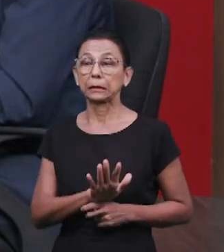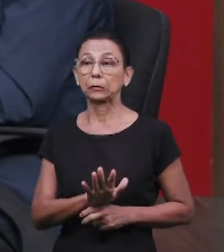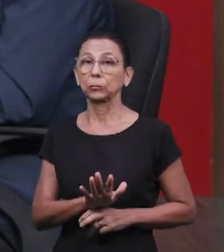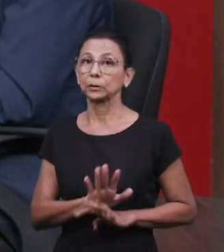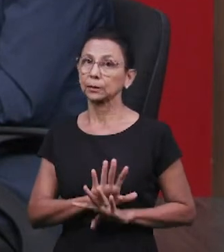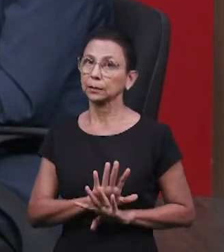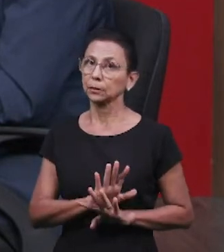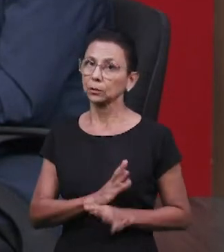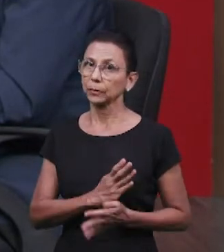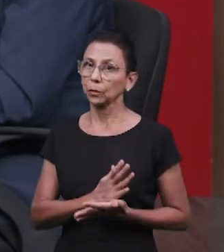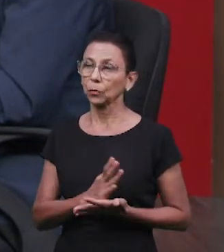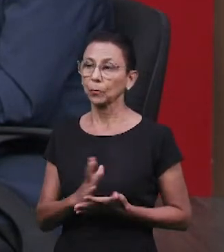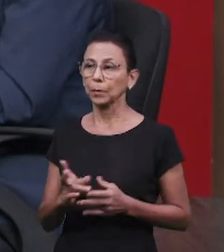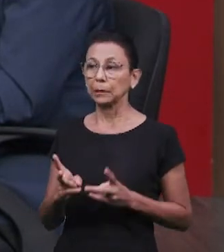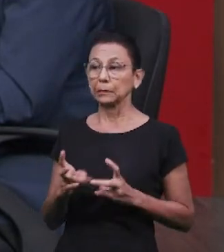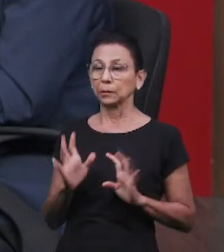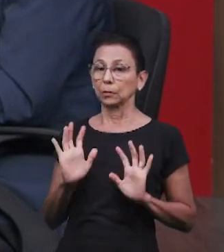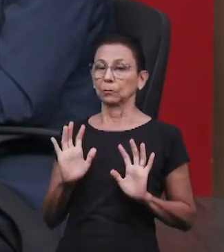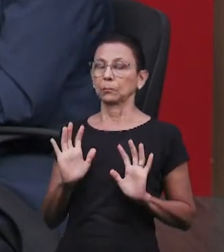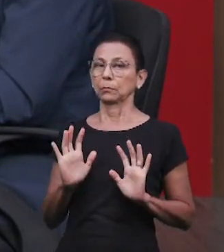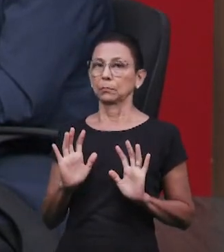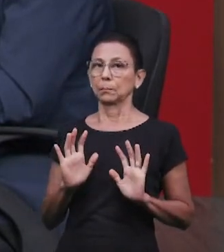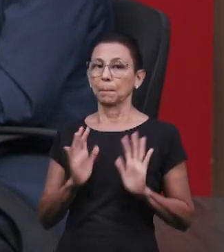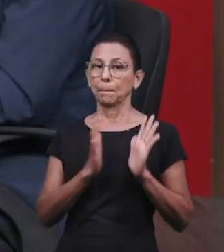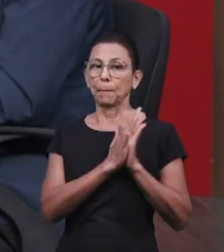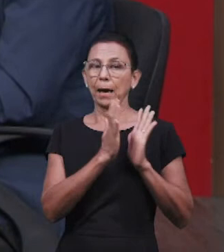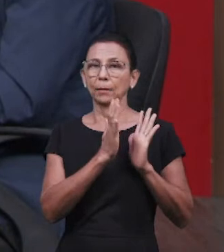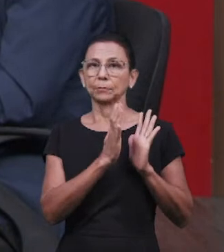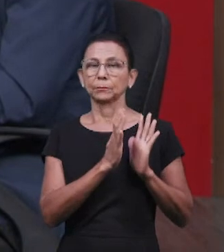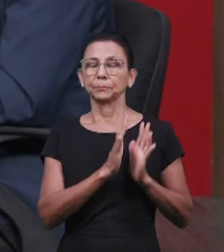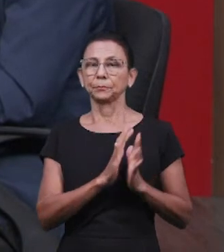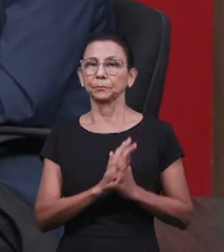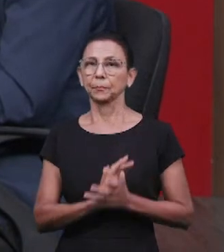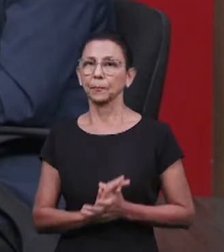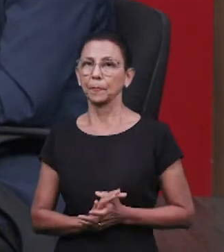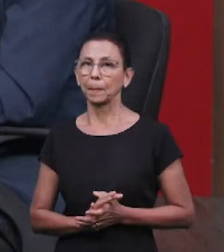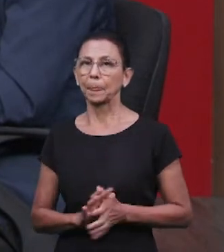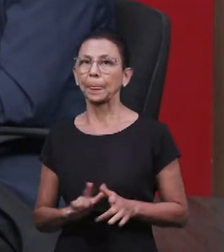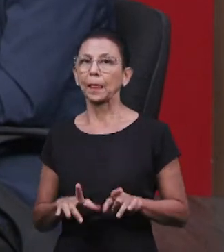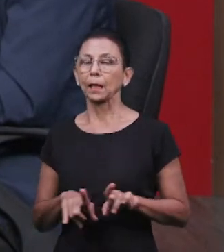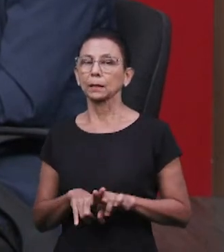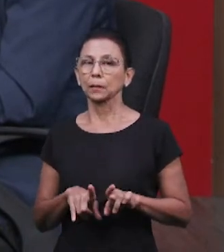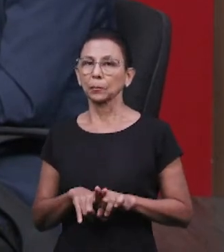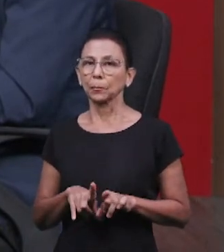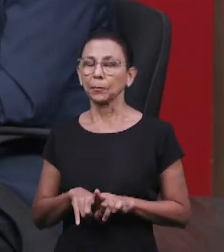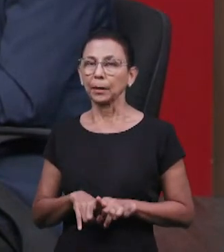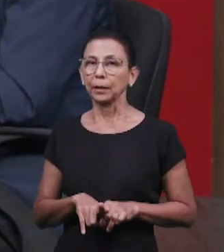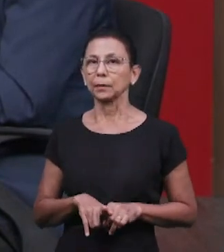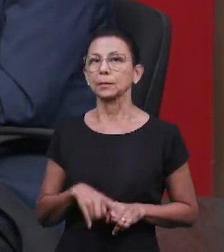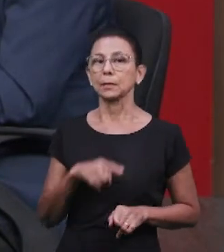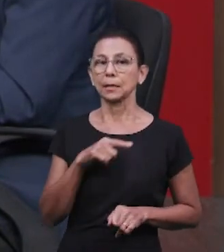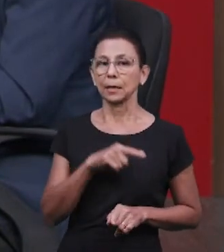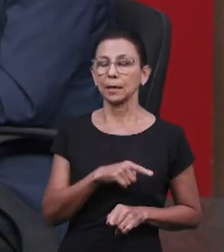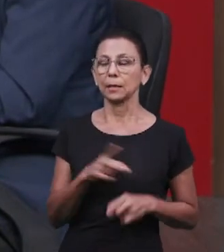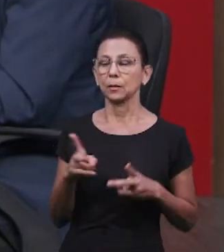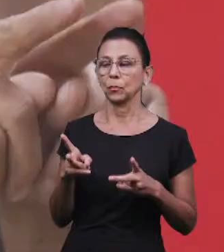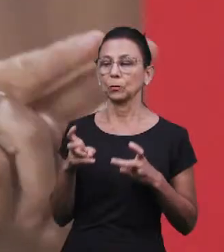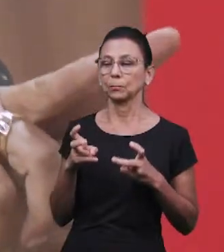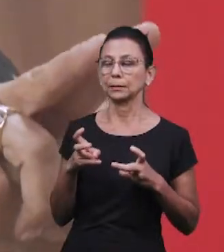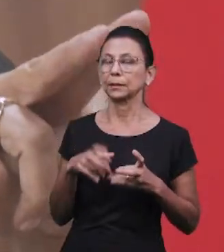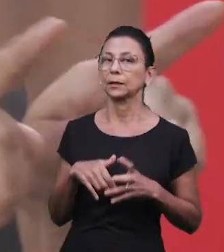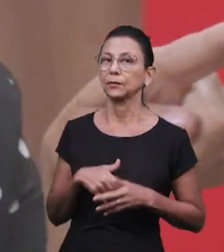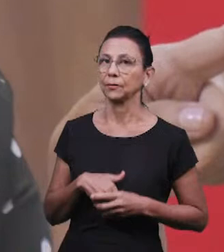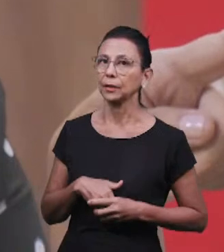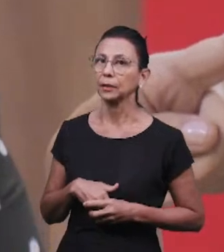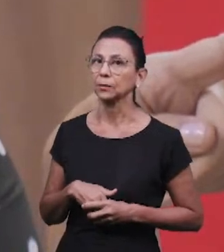já vai sentir aquele impacto. E outra coisa, como o pastor comentou que ele está observando, uma vez você deixando, você